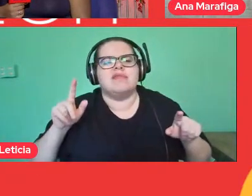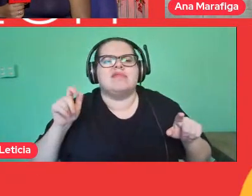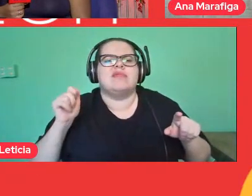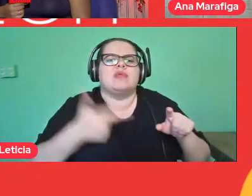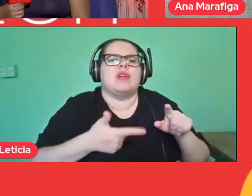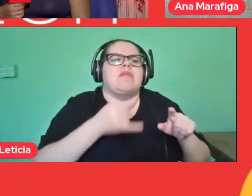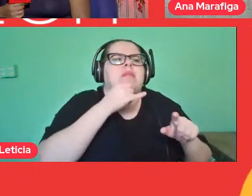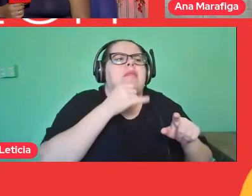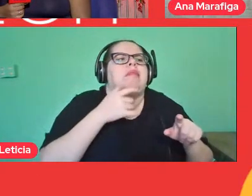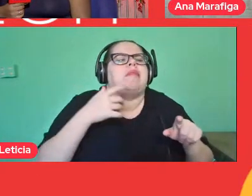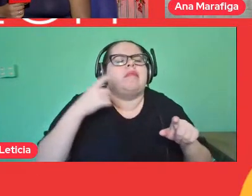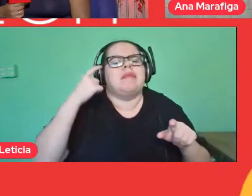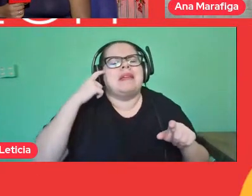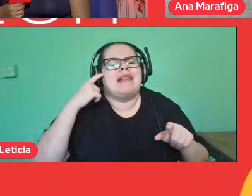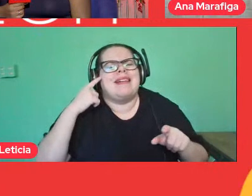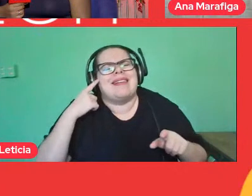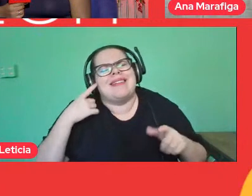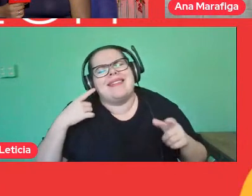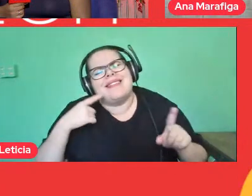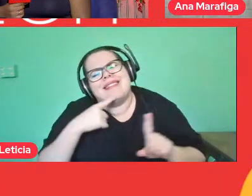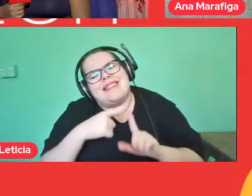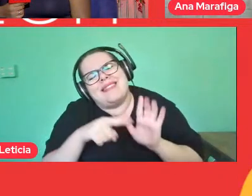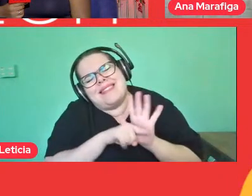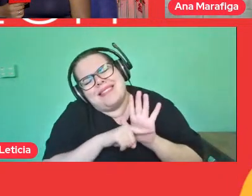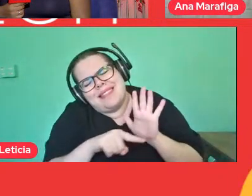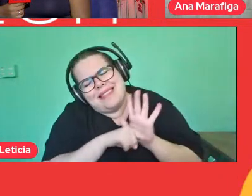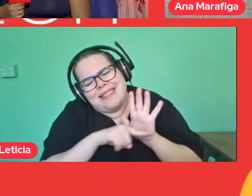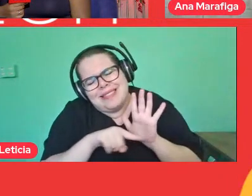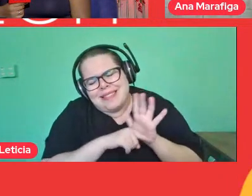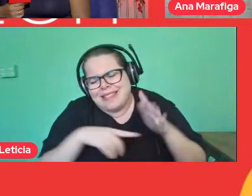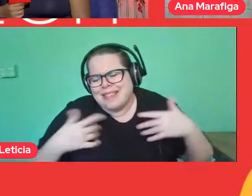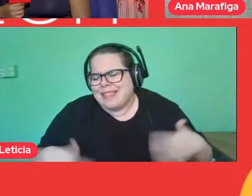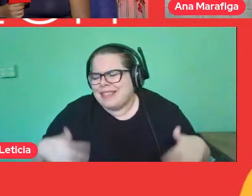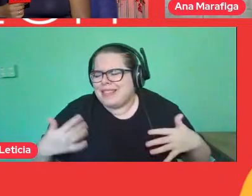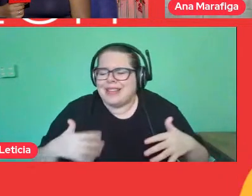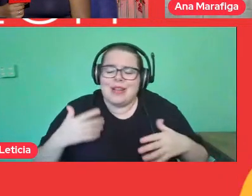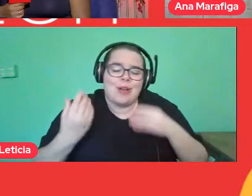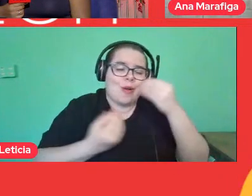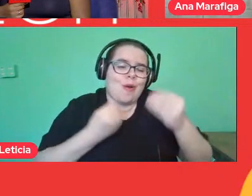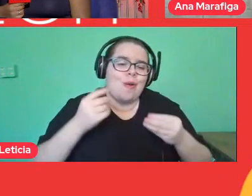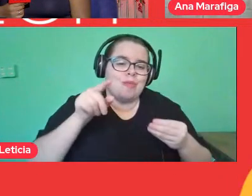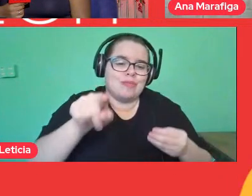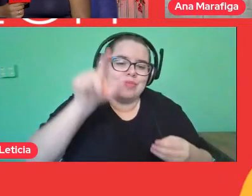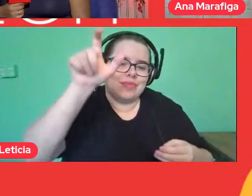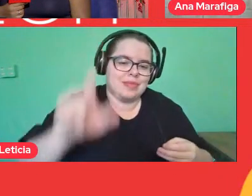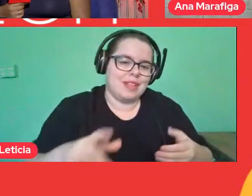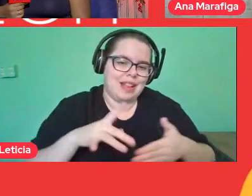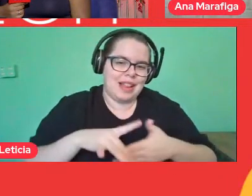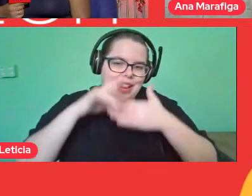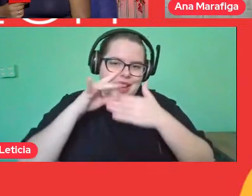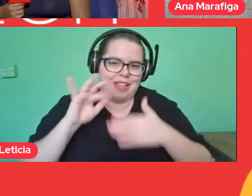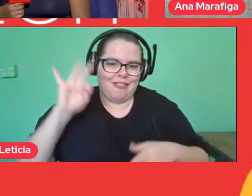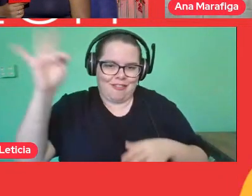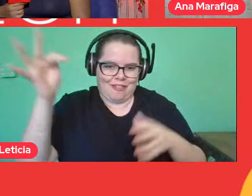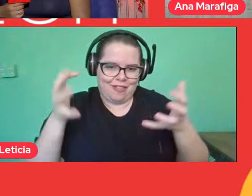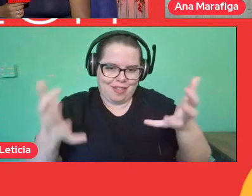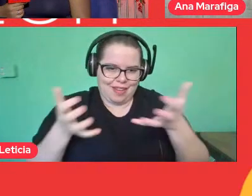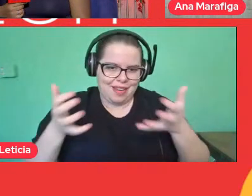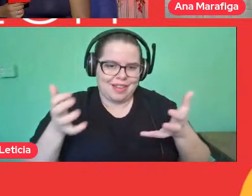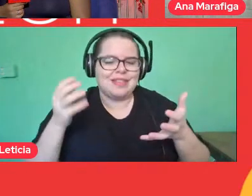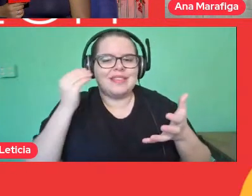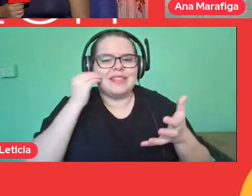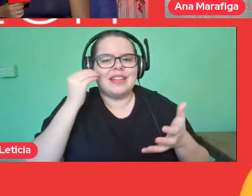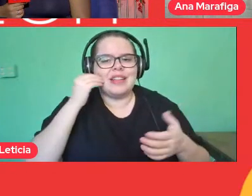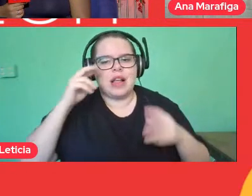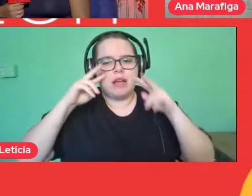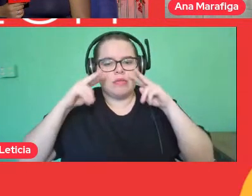ter um pensamento negativo, né? Você pode, que tipo de líder que você quer ser? Exercite isso, né?